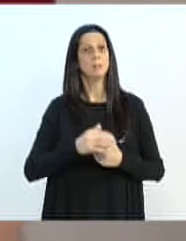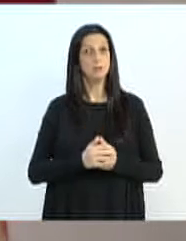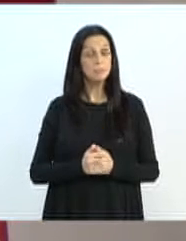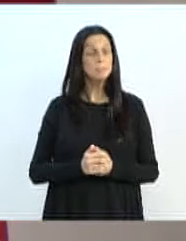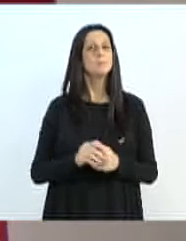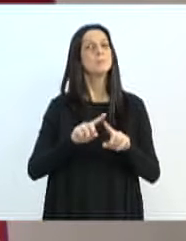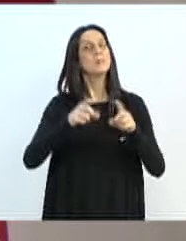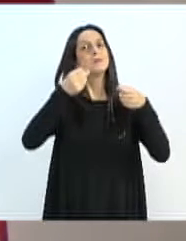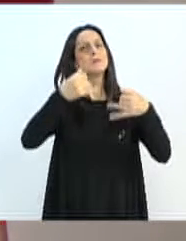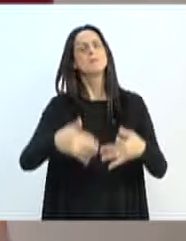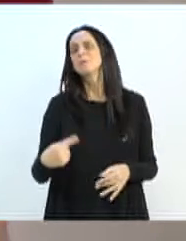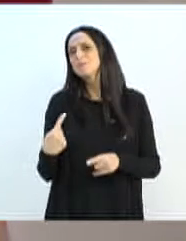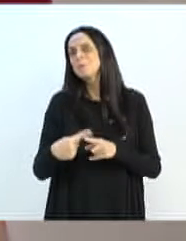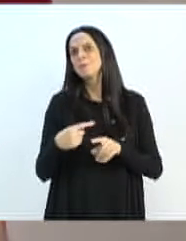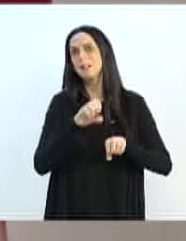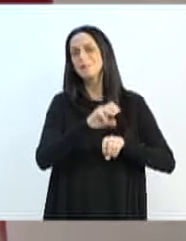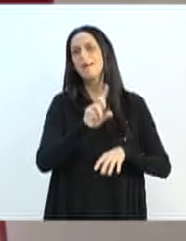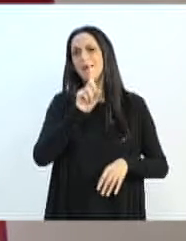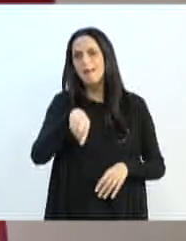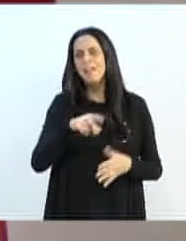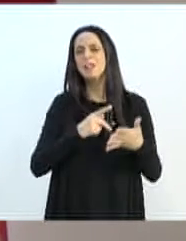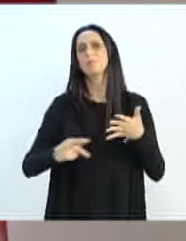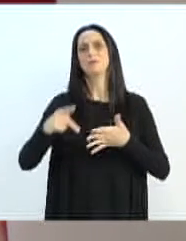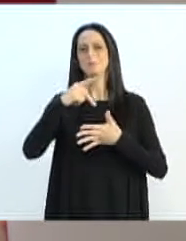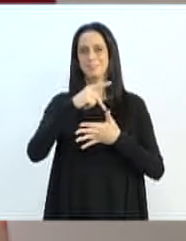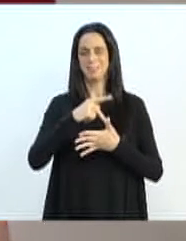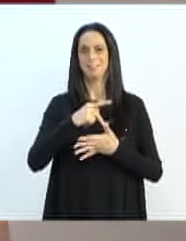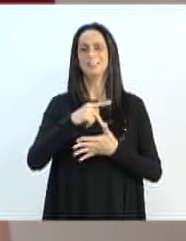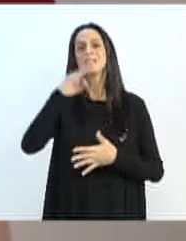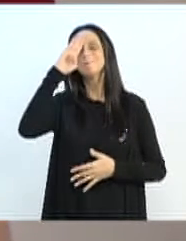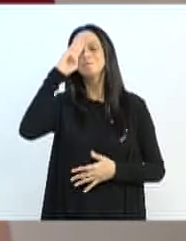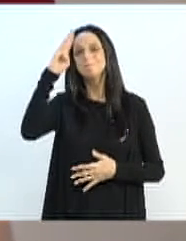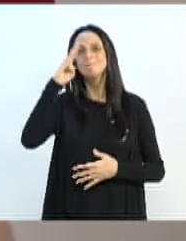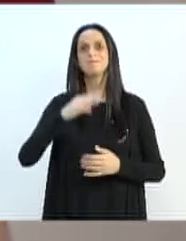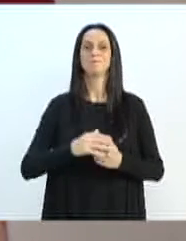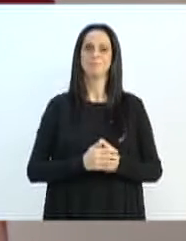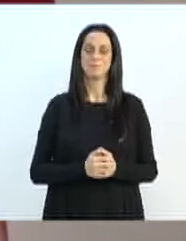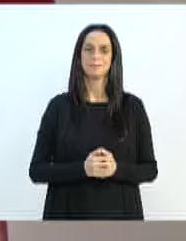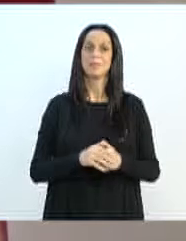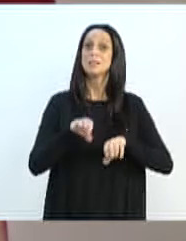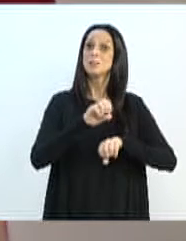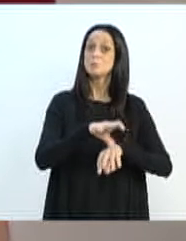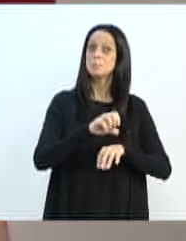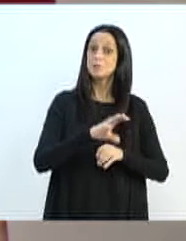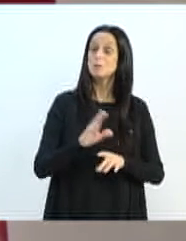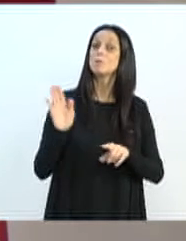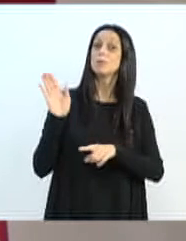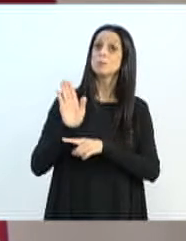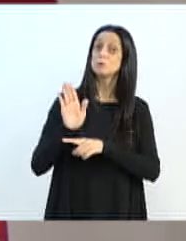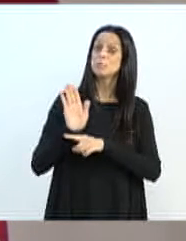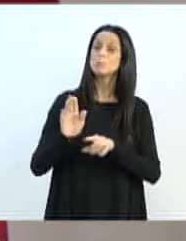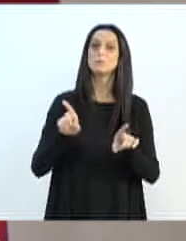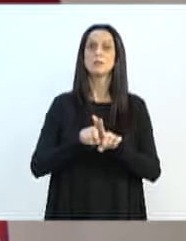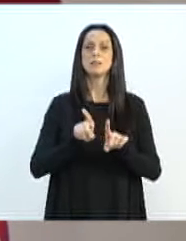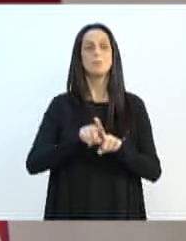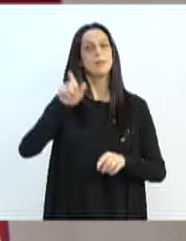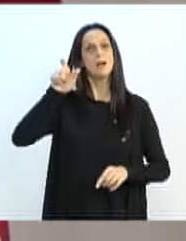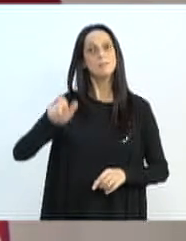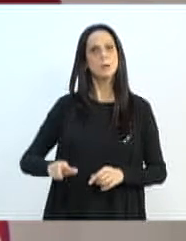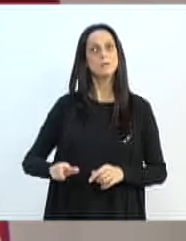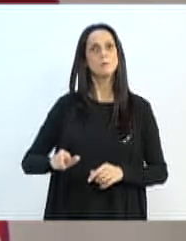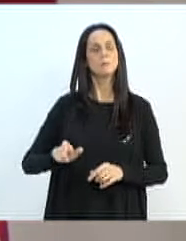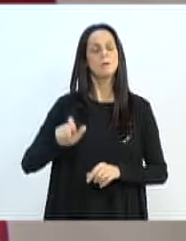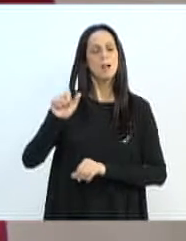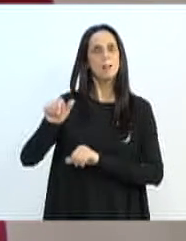porque educação é prioridade. Educação é a única ferramenta que possibilita que uma pessoa saia da